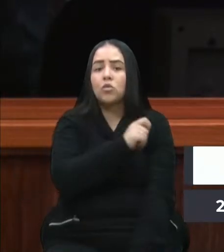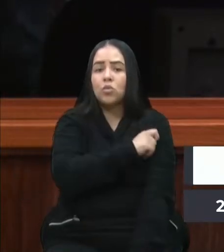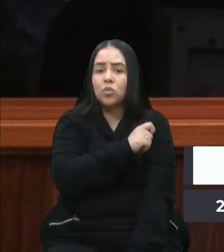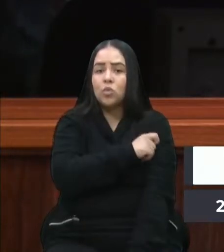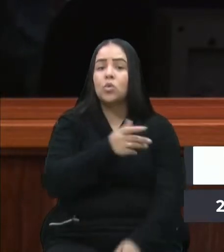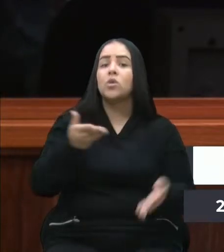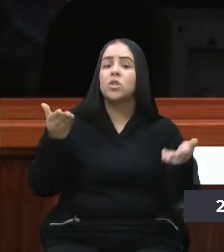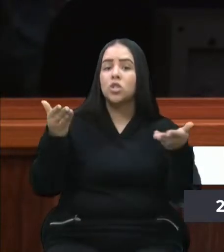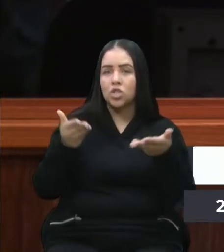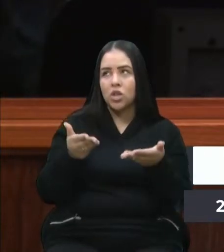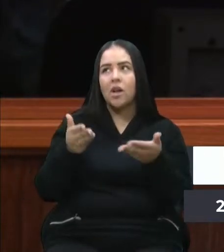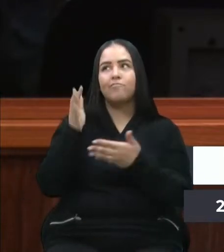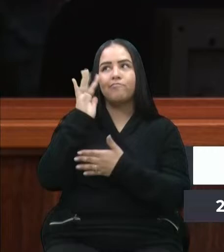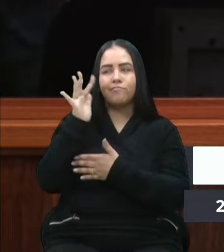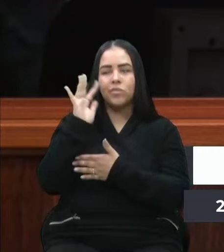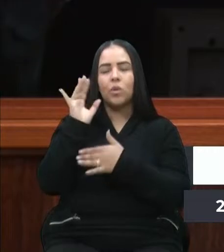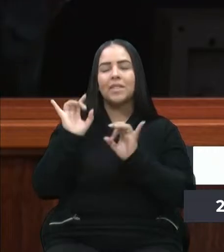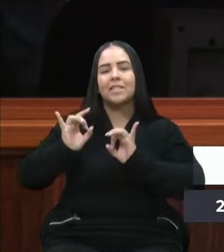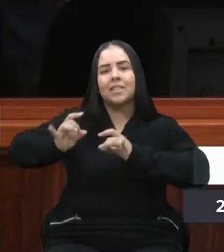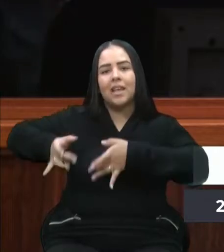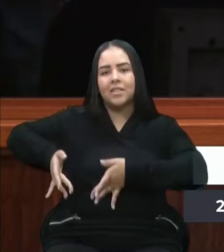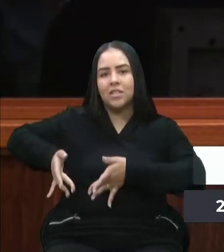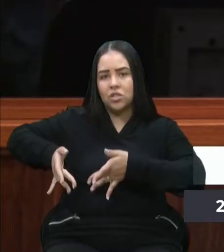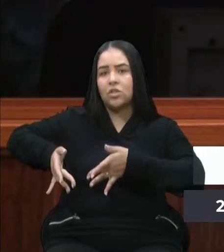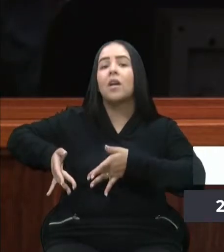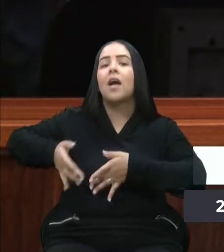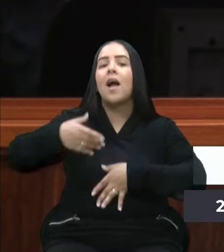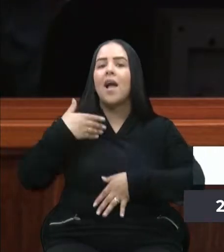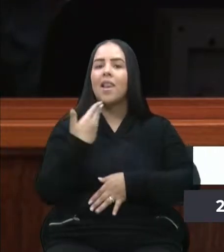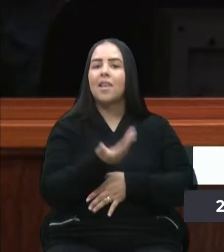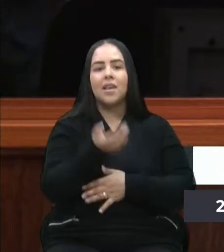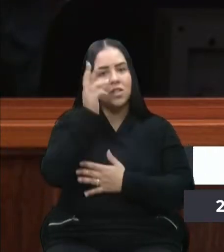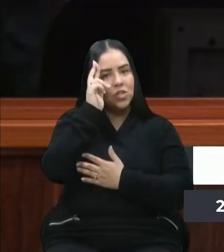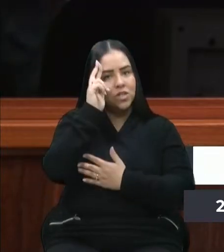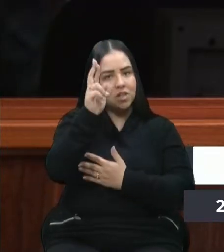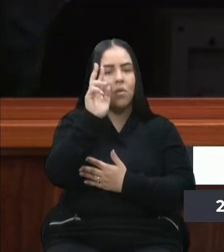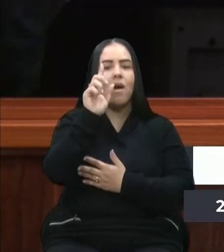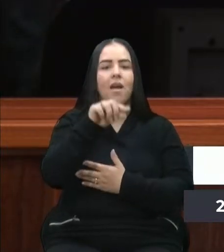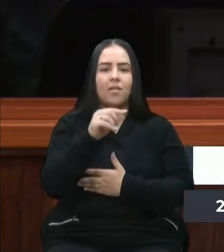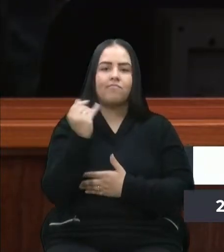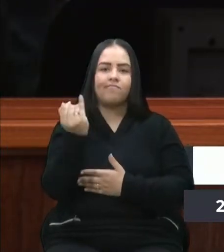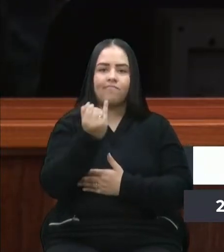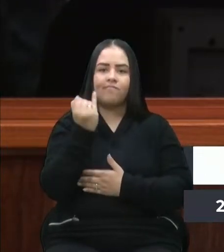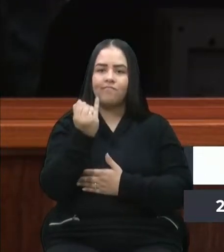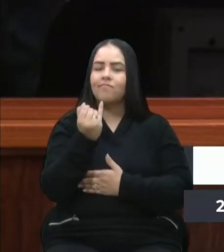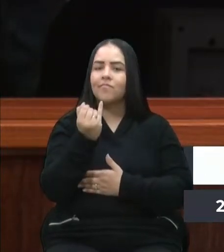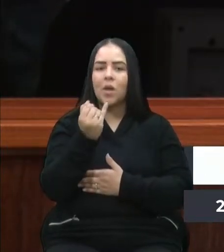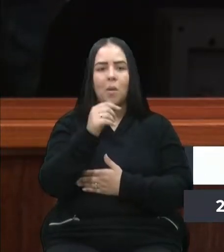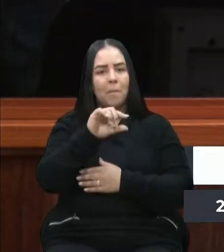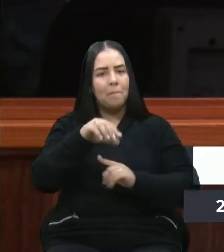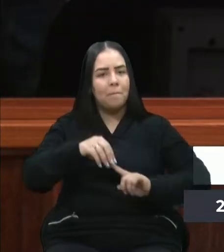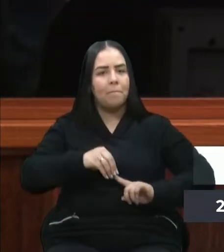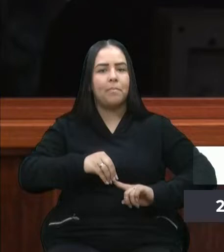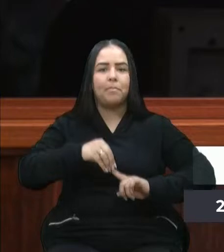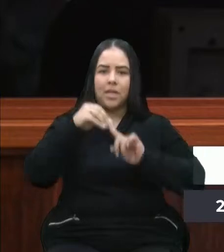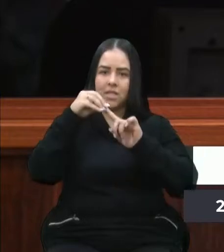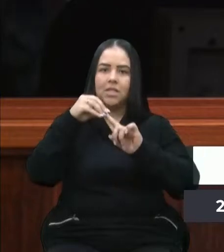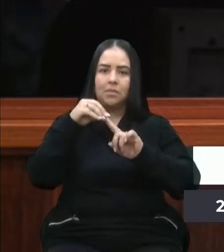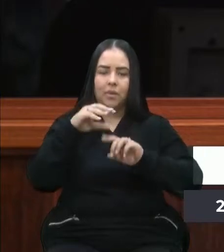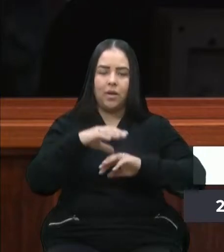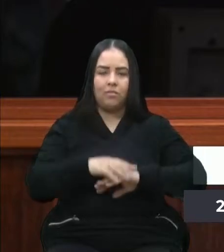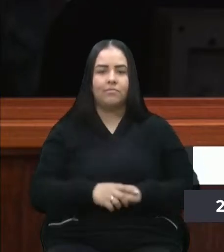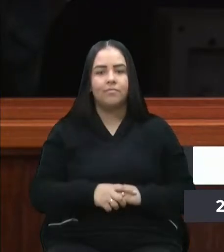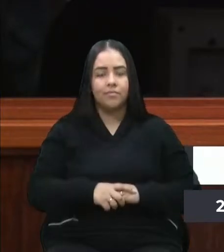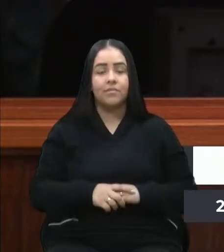os estudos, a direção é muito importante. A direção é fundamental. Então, para a